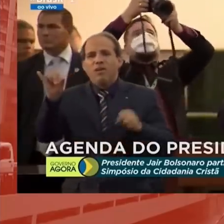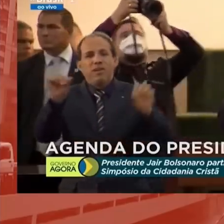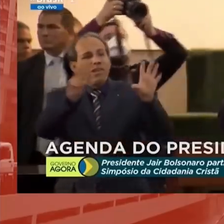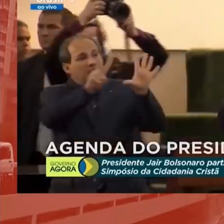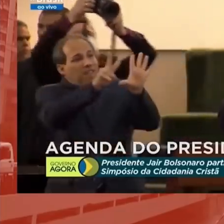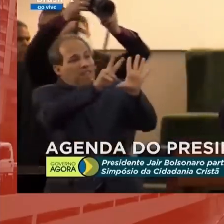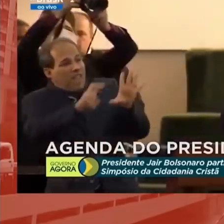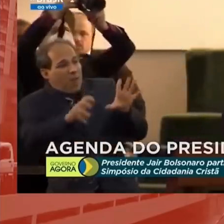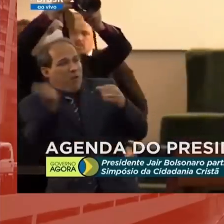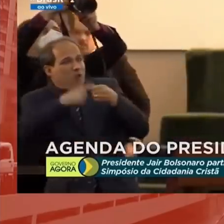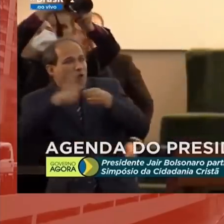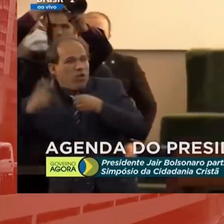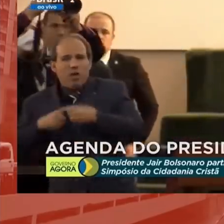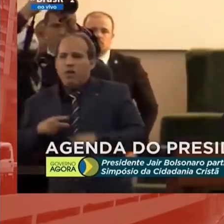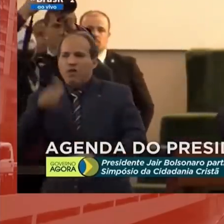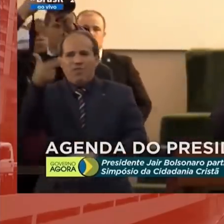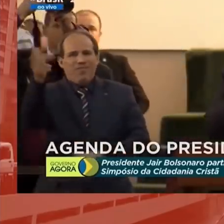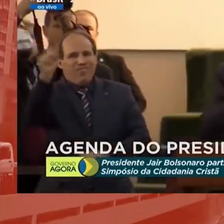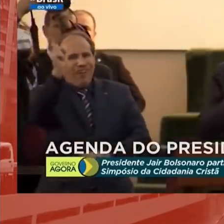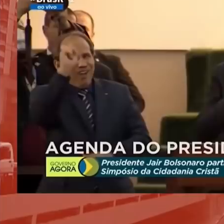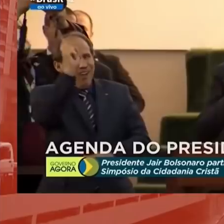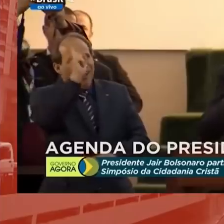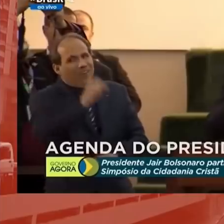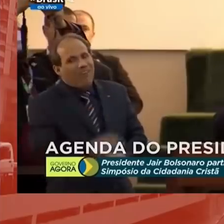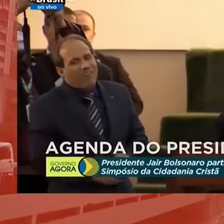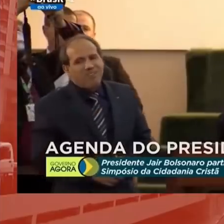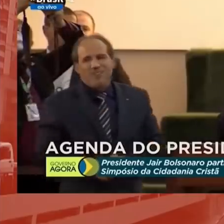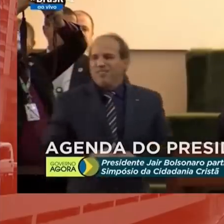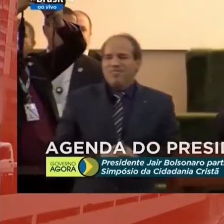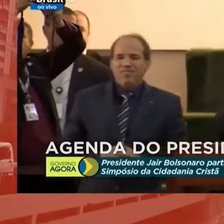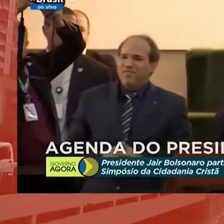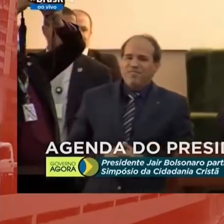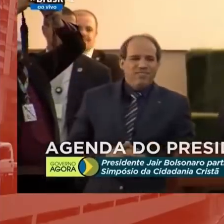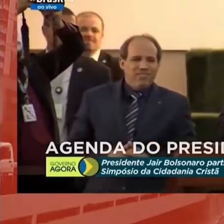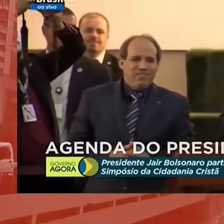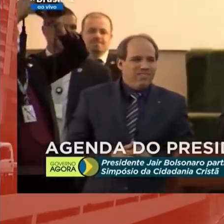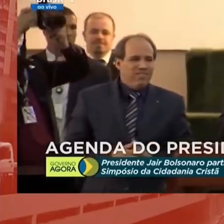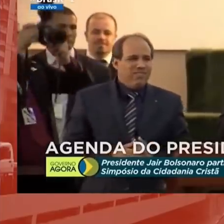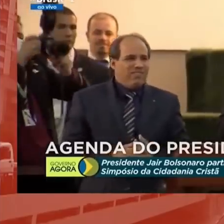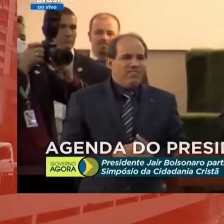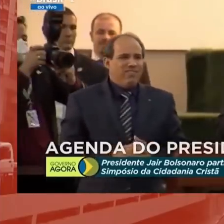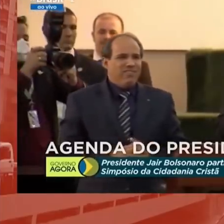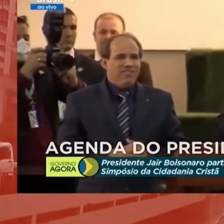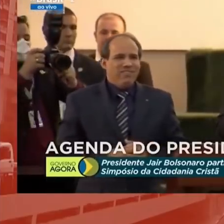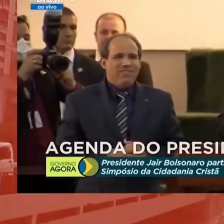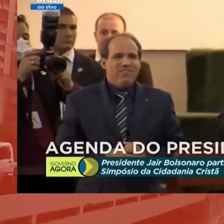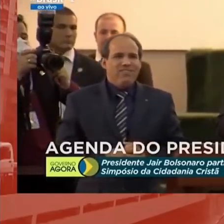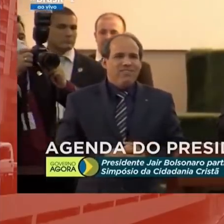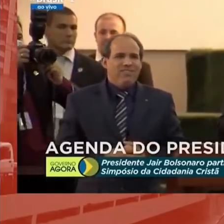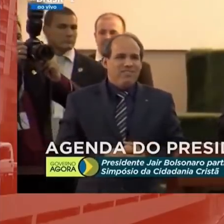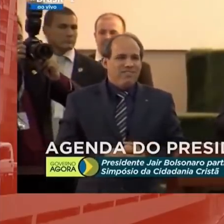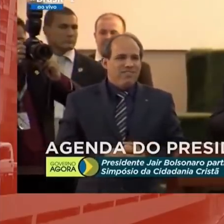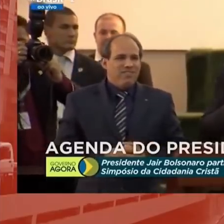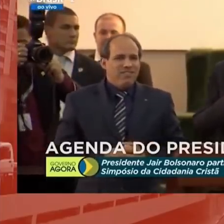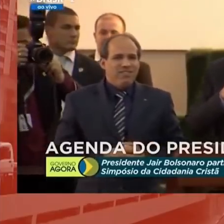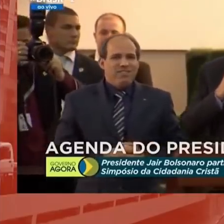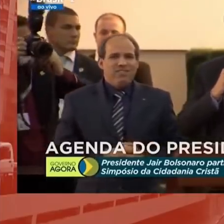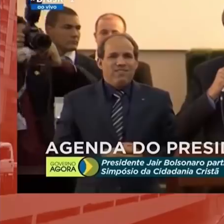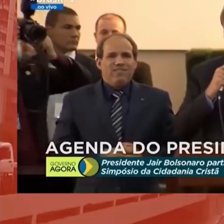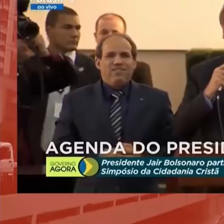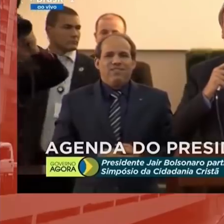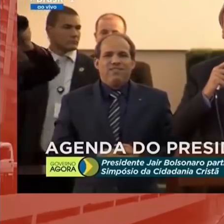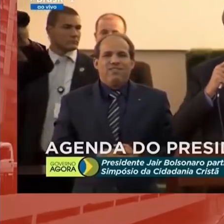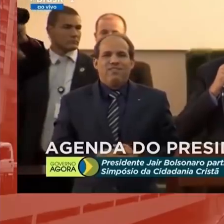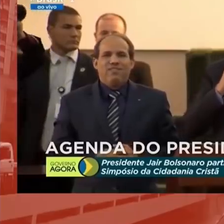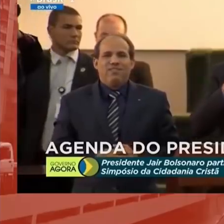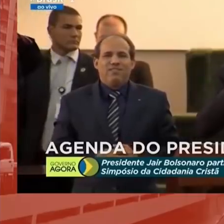site para combater o ódio, para que a internet deixasse de ser essa